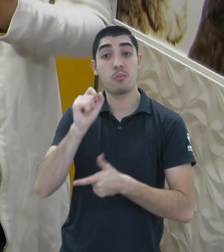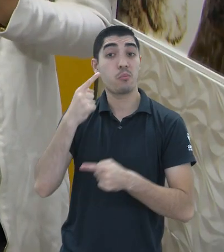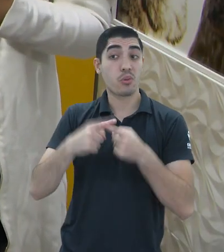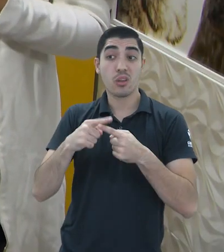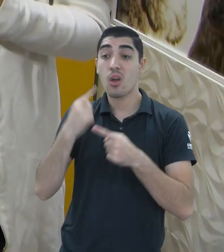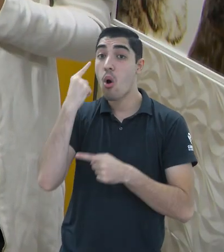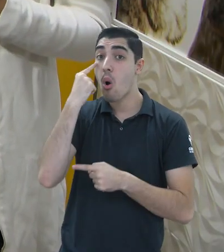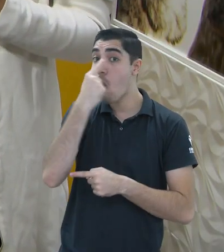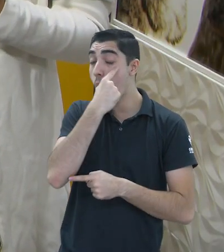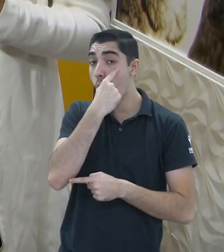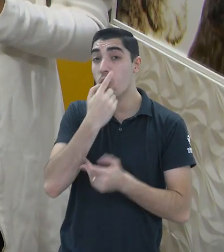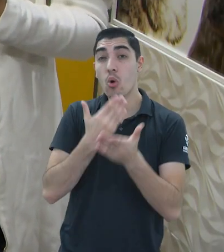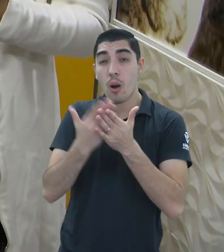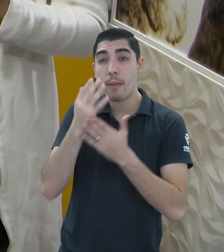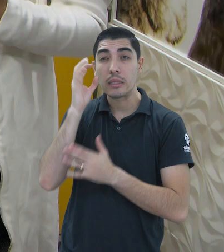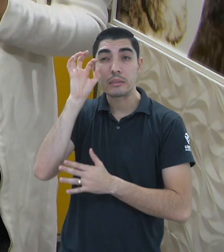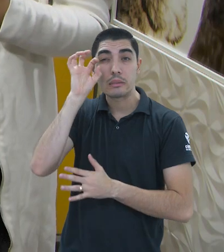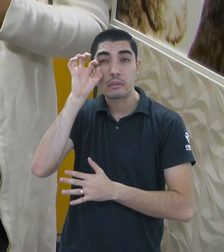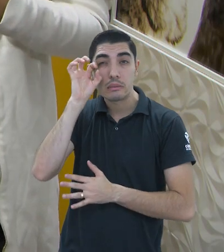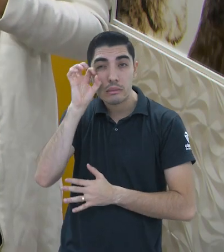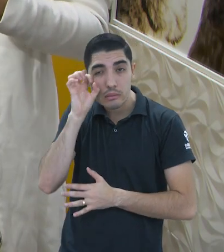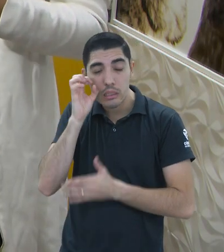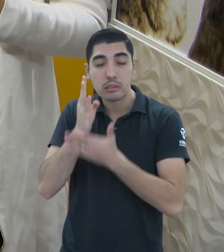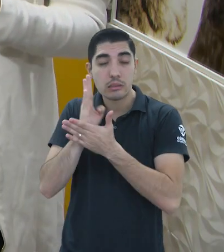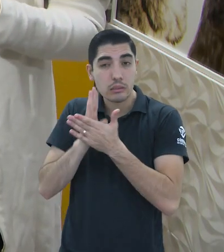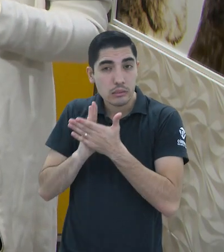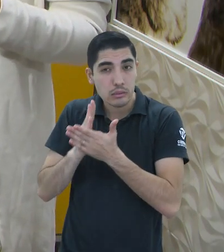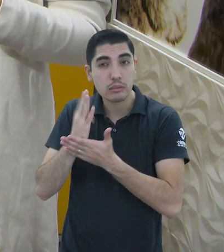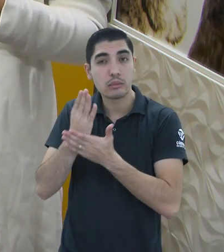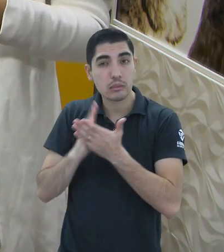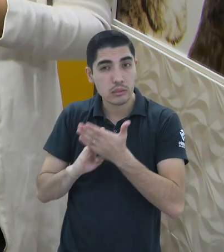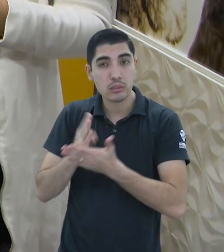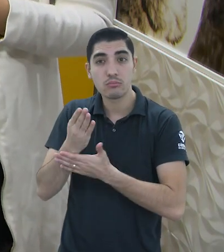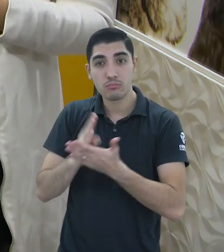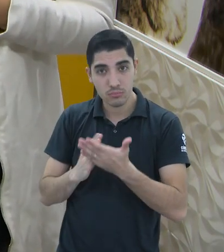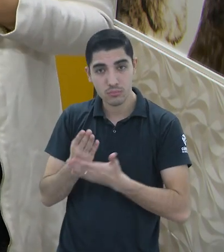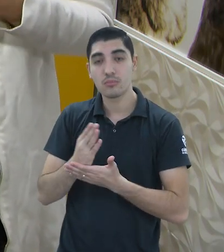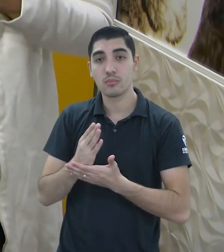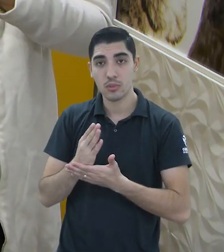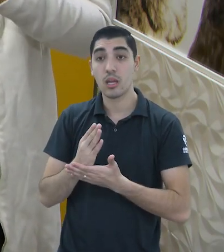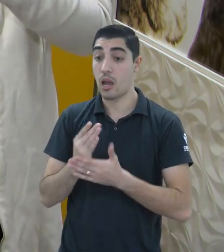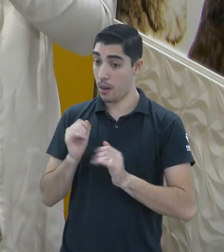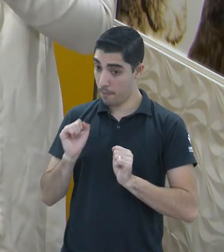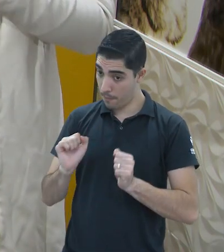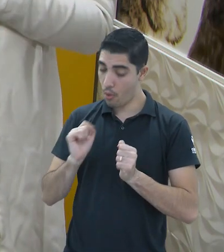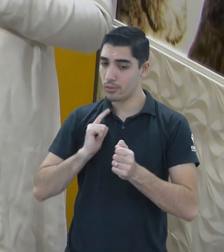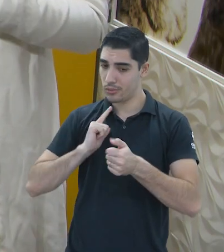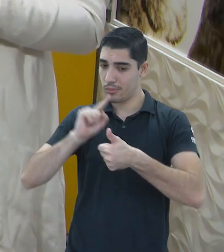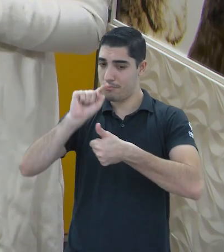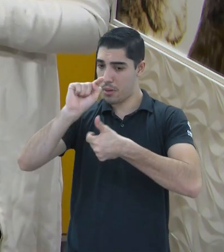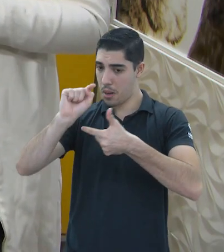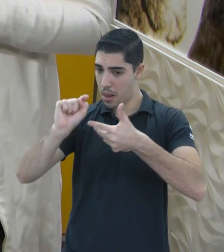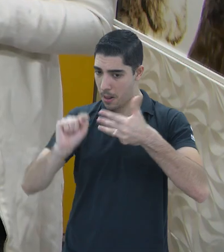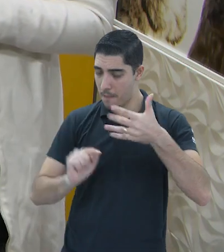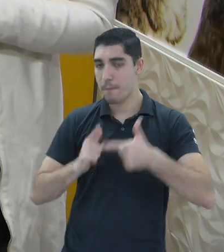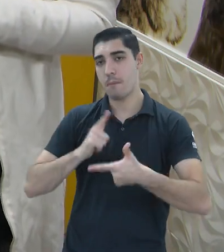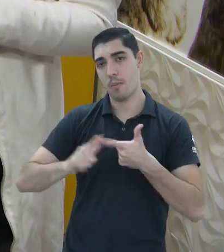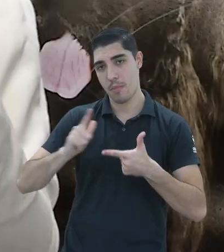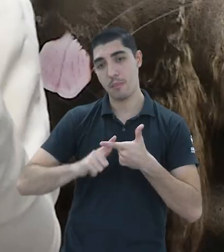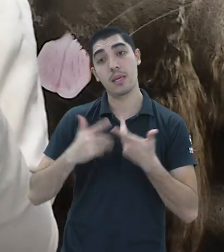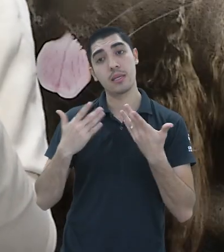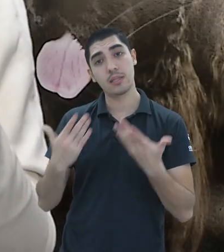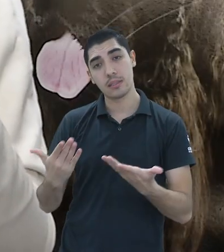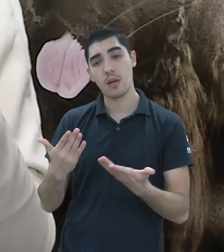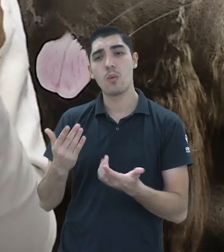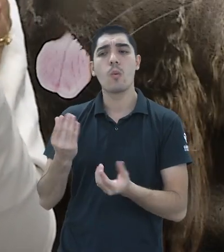né? Um olho sem lubrificação, o olho começa a inflamar, o paciente começa a incomodar. Então, assim, N alterações que podem dessa glândula.